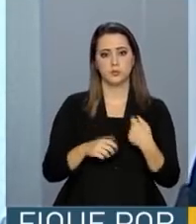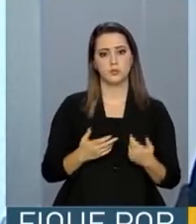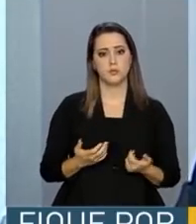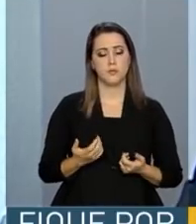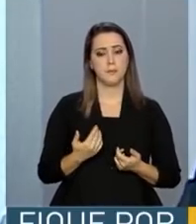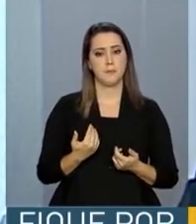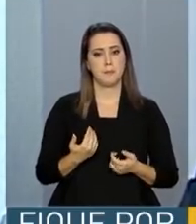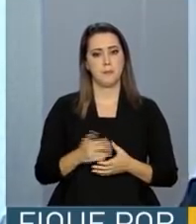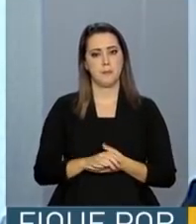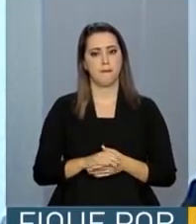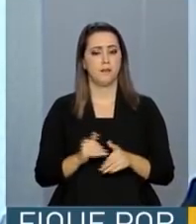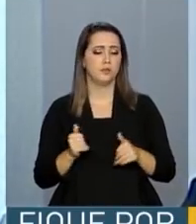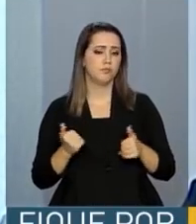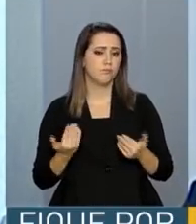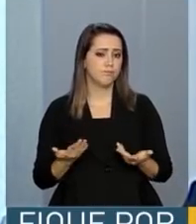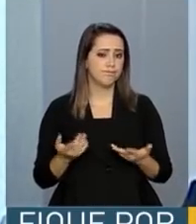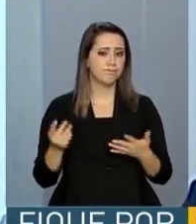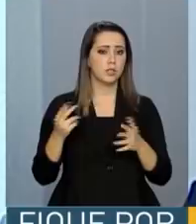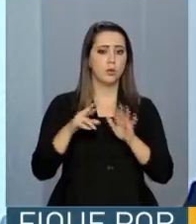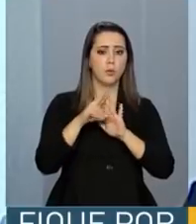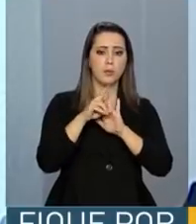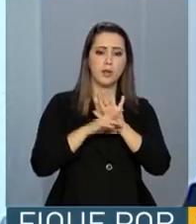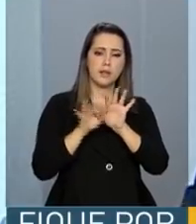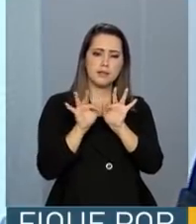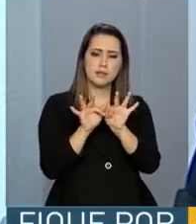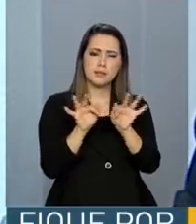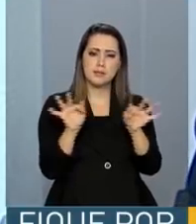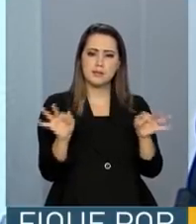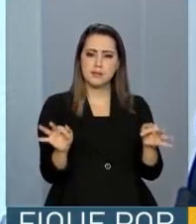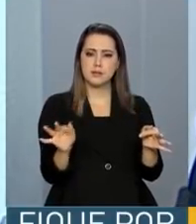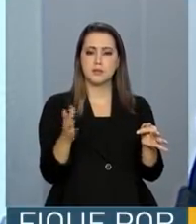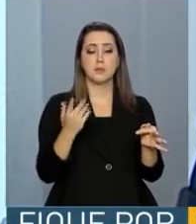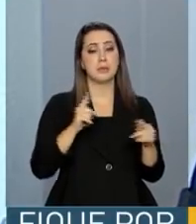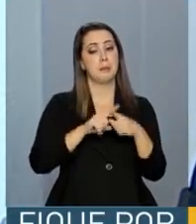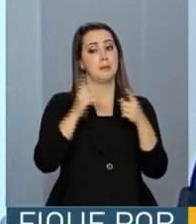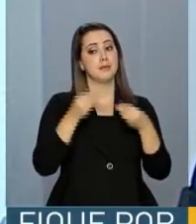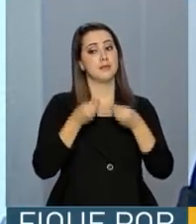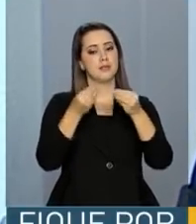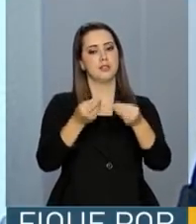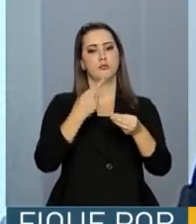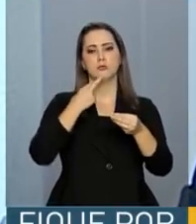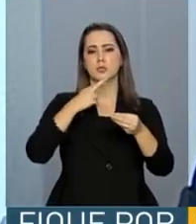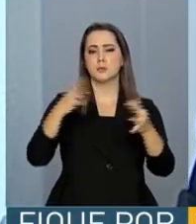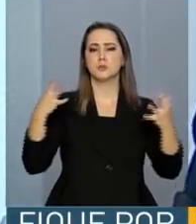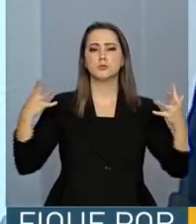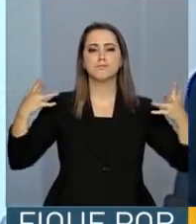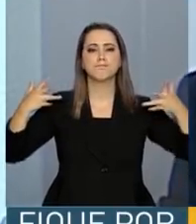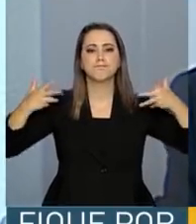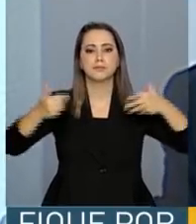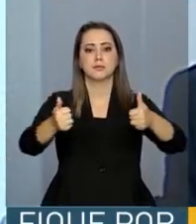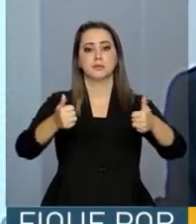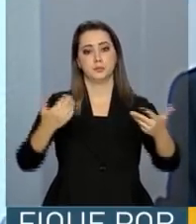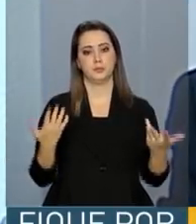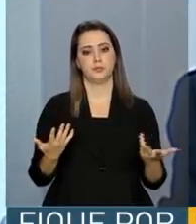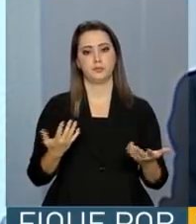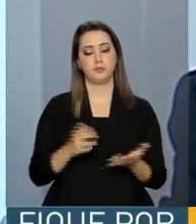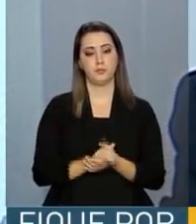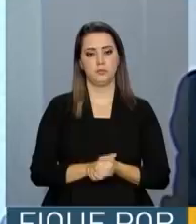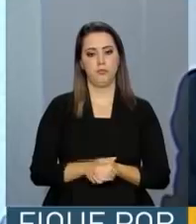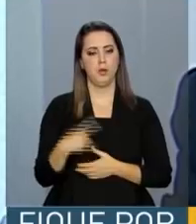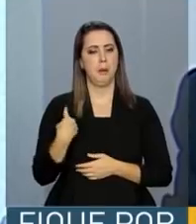economia portanto pedidas triviais singelas que dão os melhores resultados mas não ficamos apenas